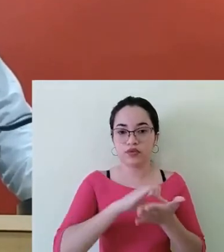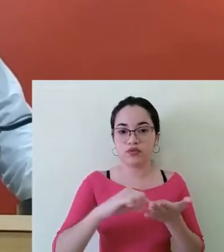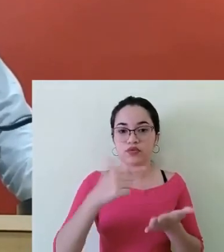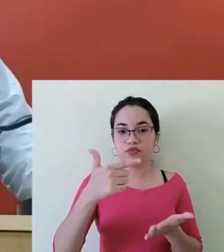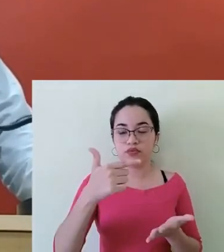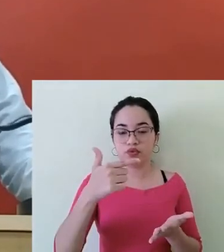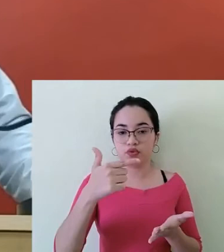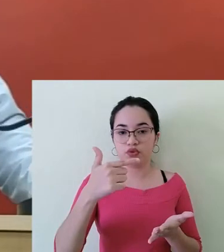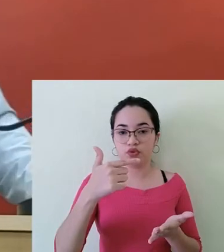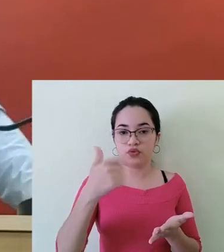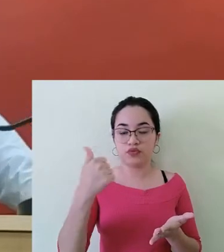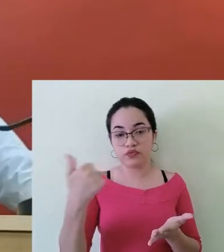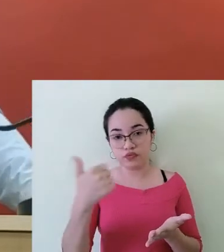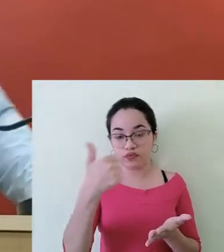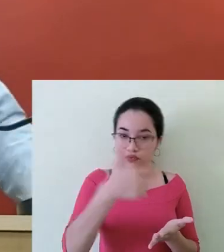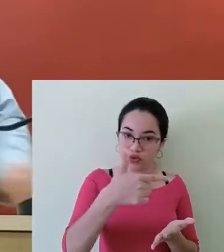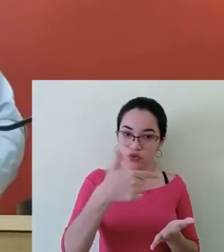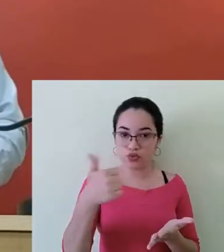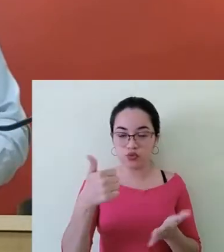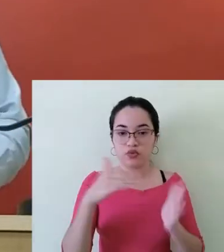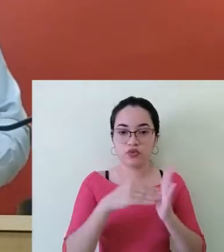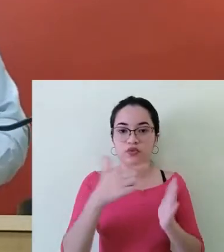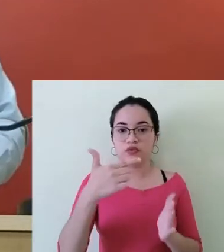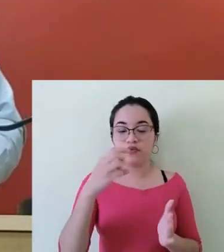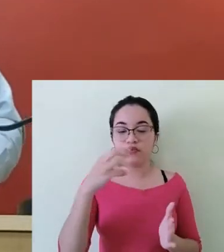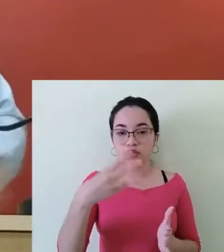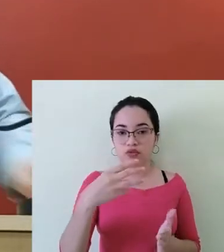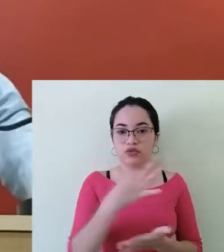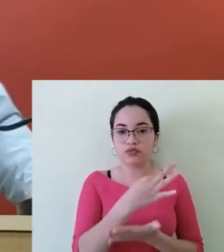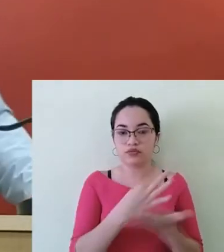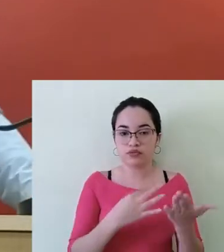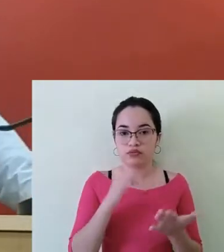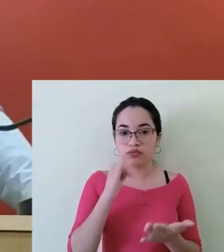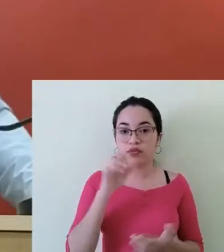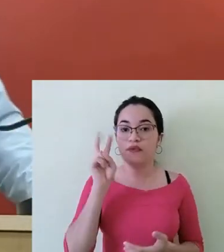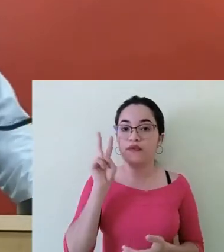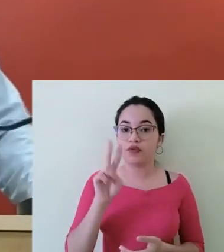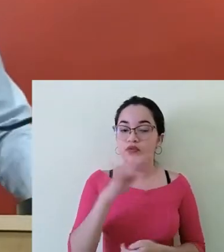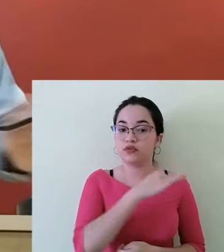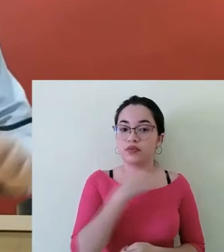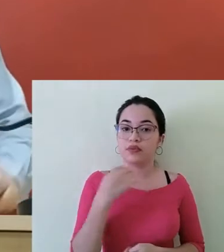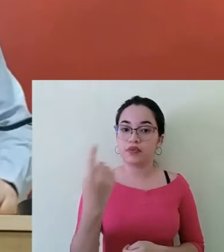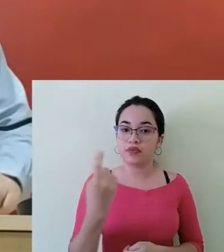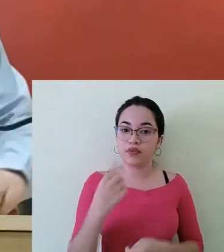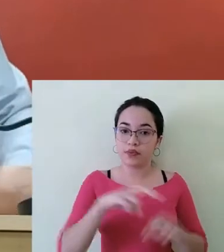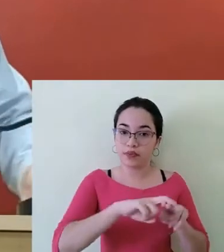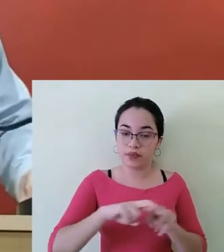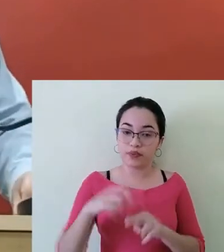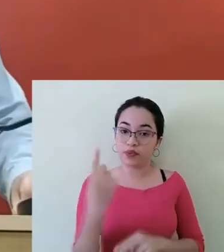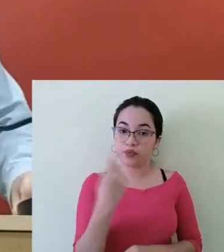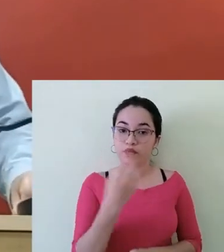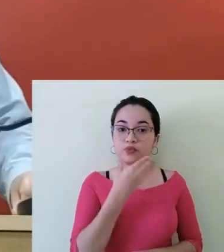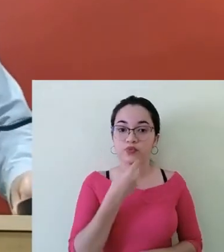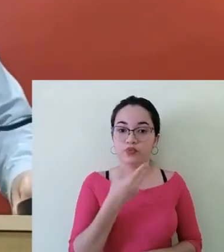21 a 23, o texto diz assim: visto que a morte veio por meio de um